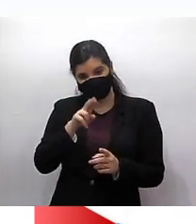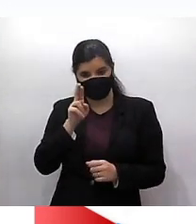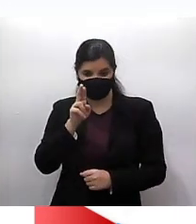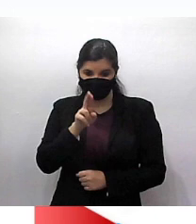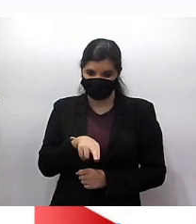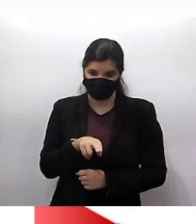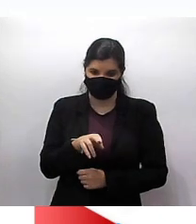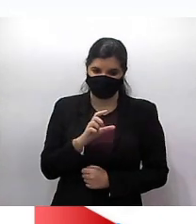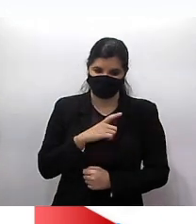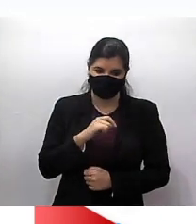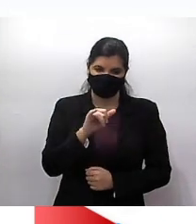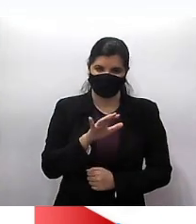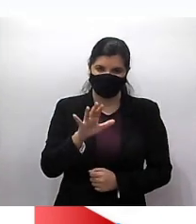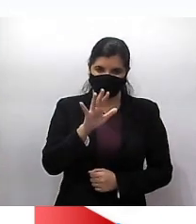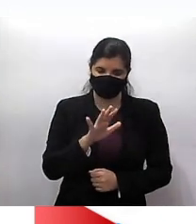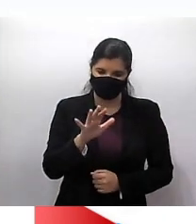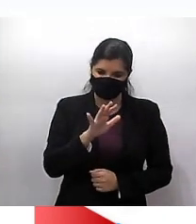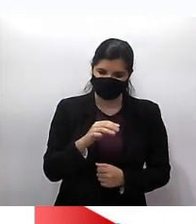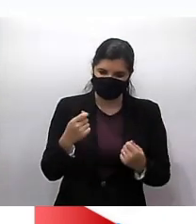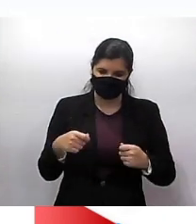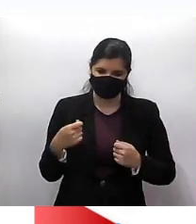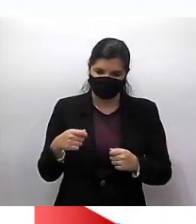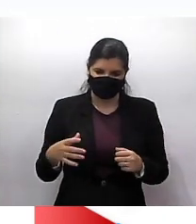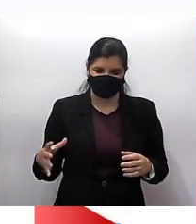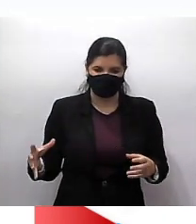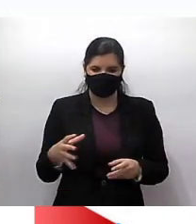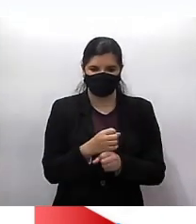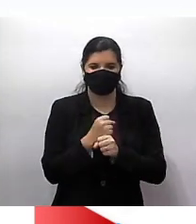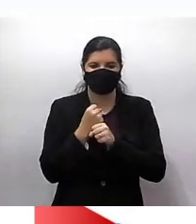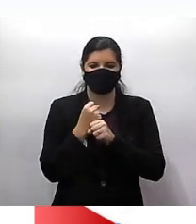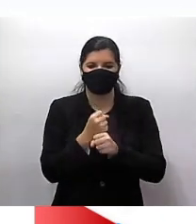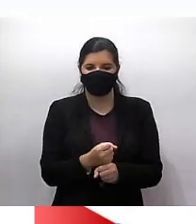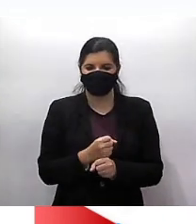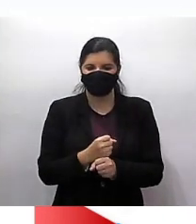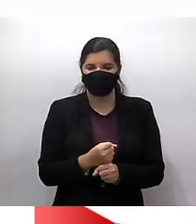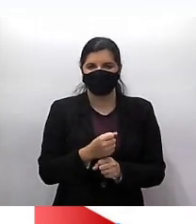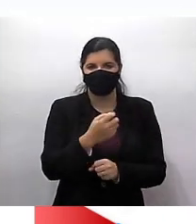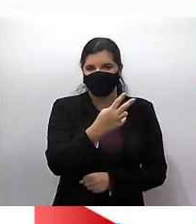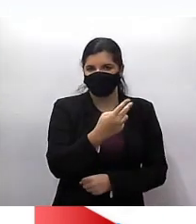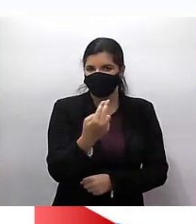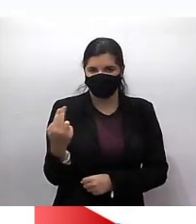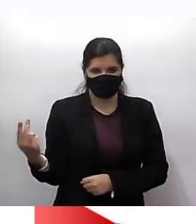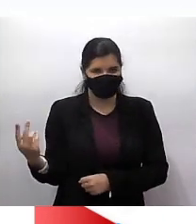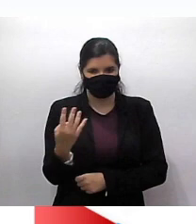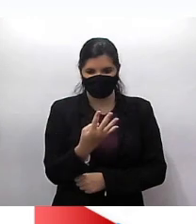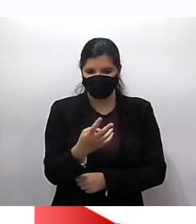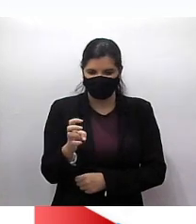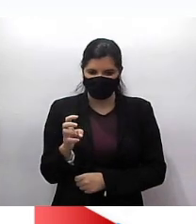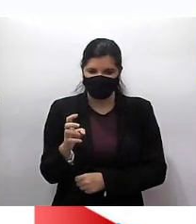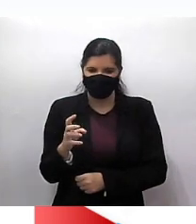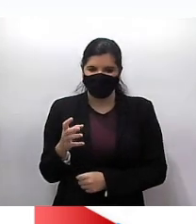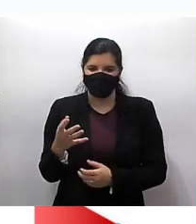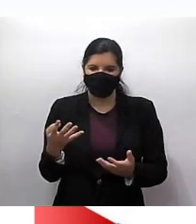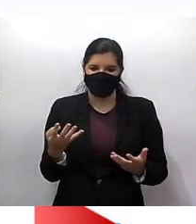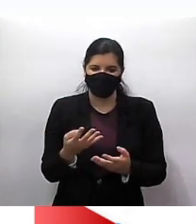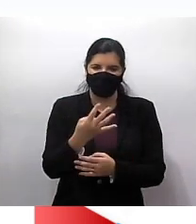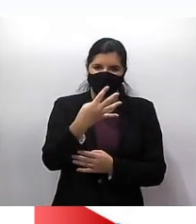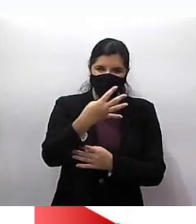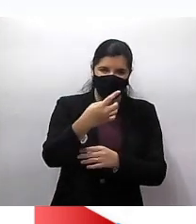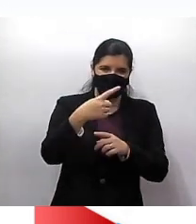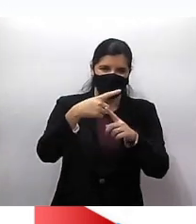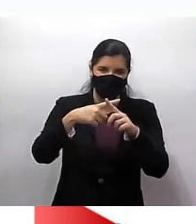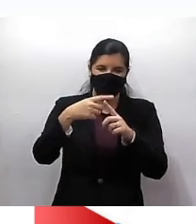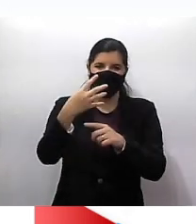para você ter uma ideia, eu só preciso da medida de um lado de um quadrado, porque os 4 são iguais, tá? Então, vamos lá. 4